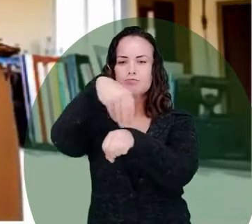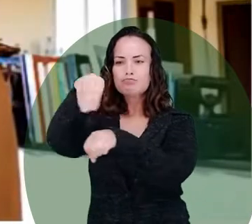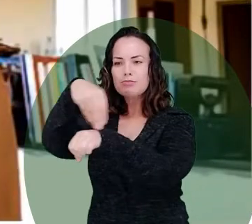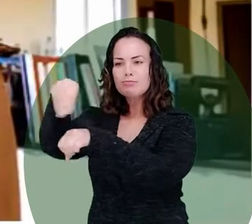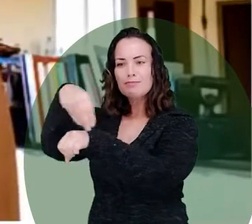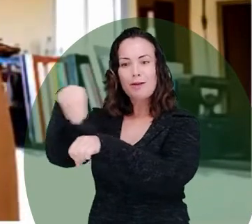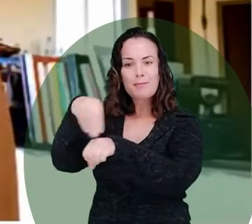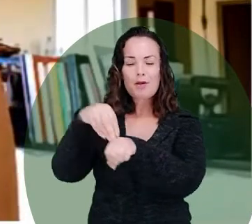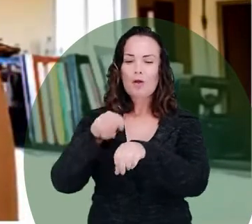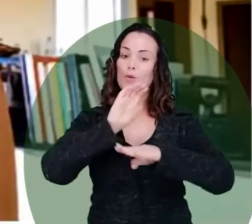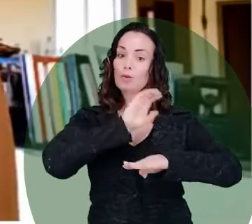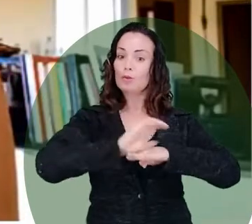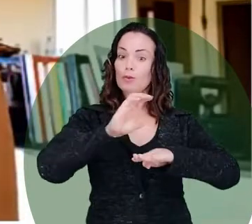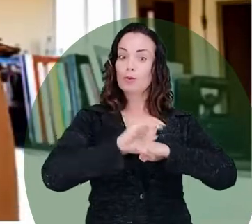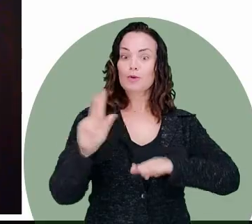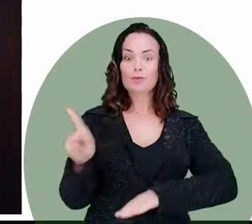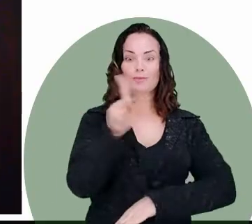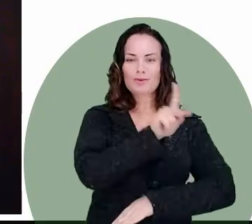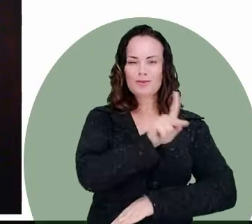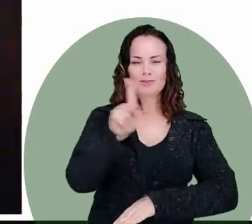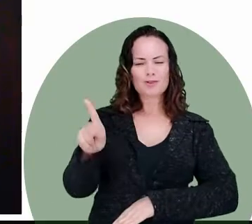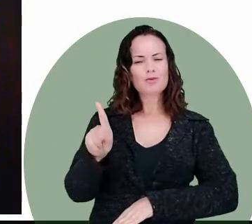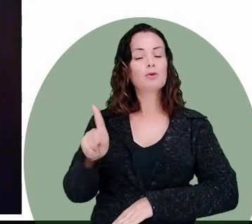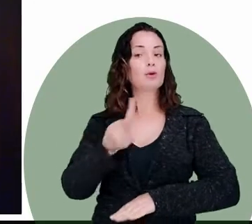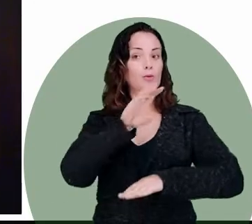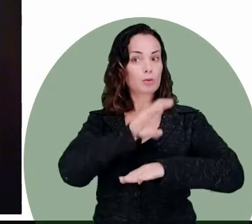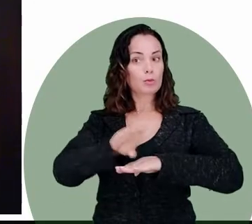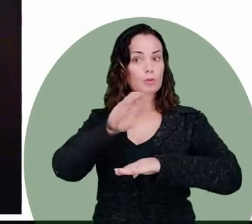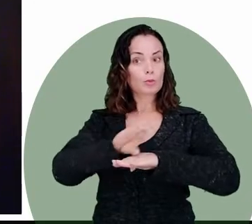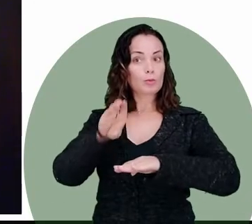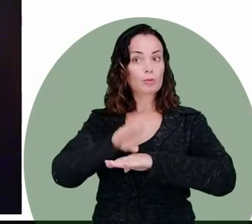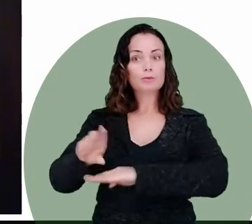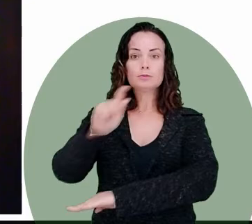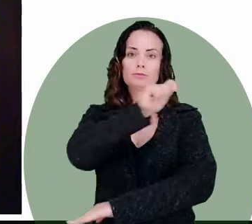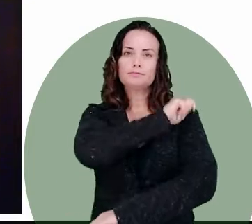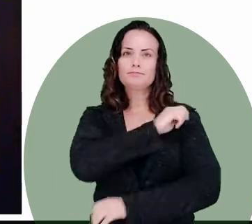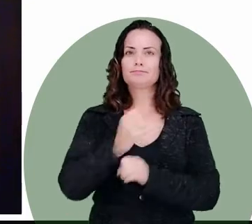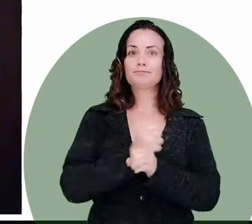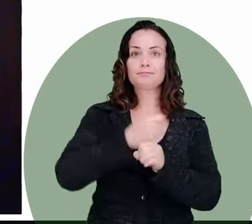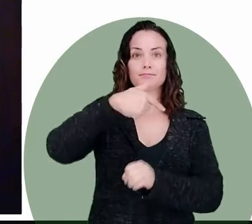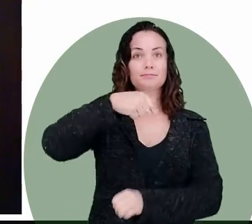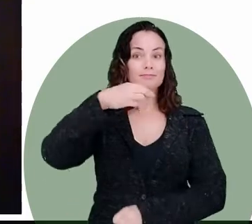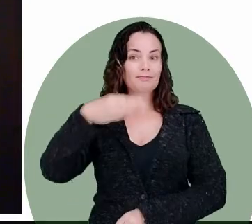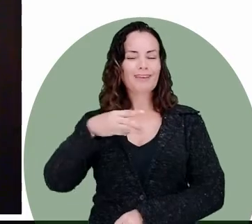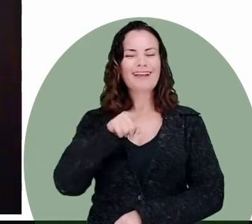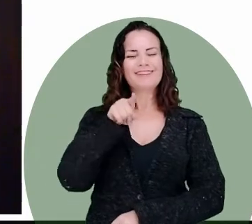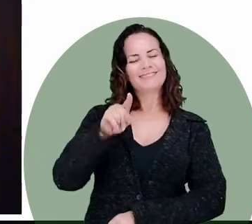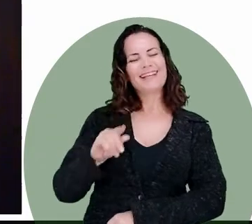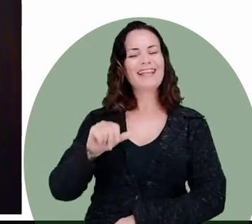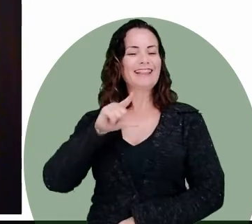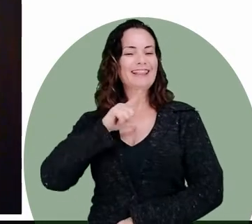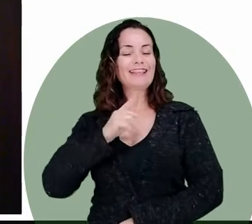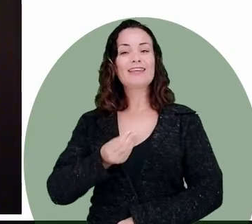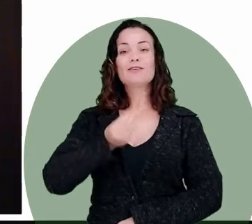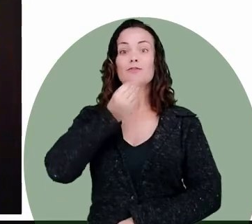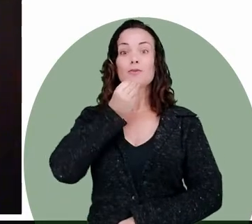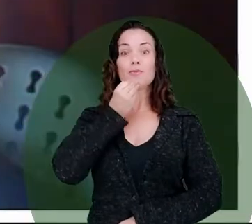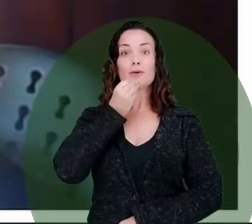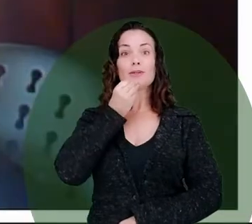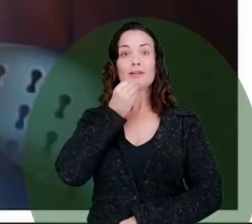de docentes, de discentes. Em 73, a senhora teve a oportunidade de estar lá no